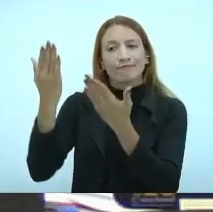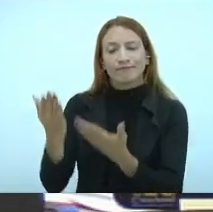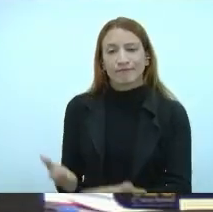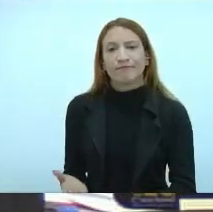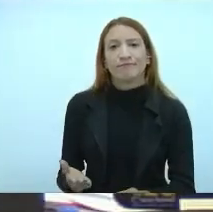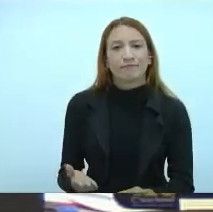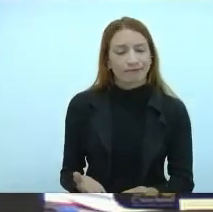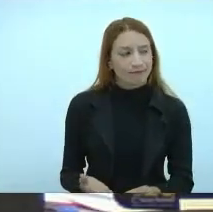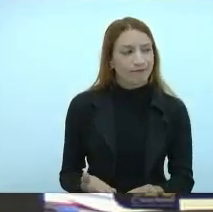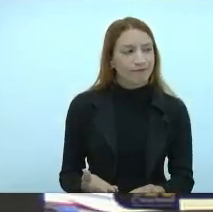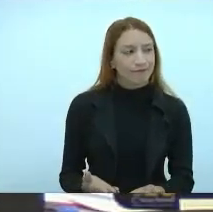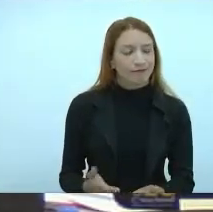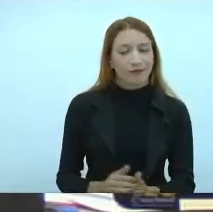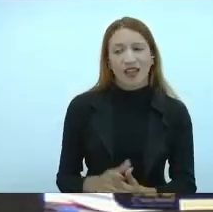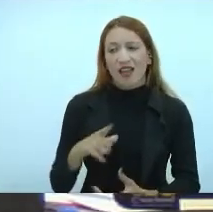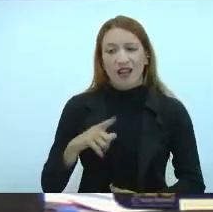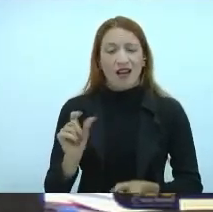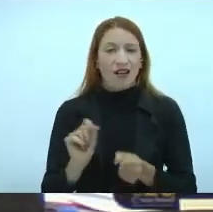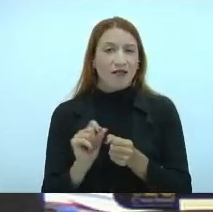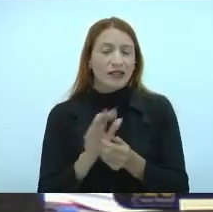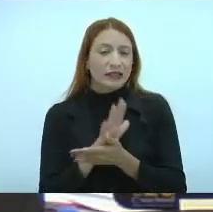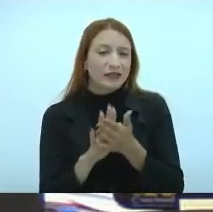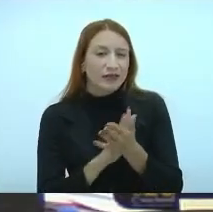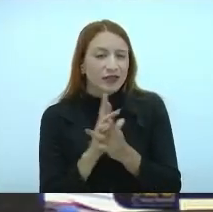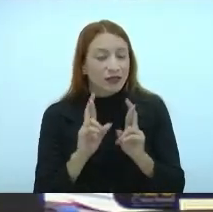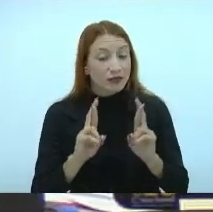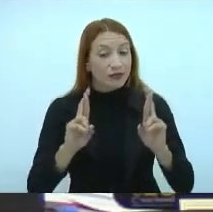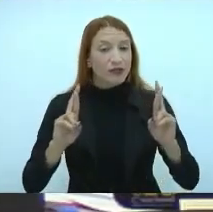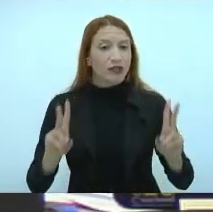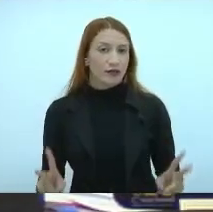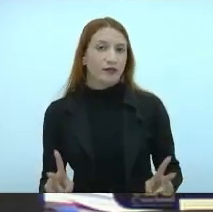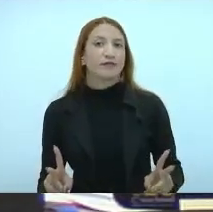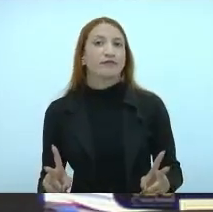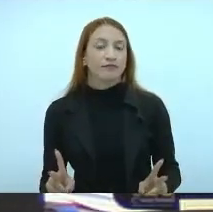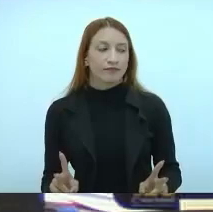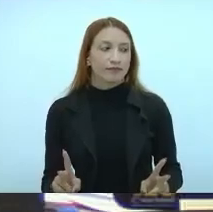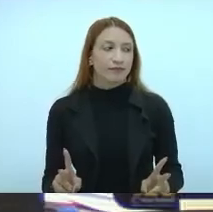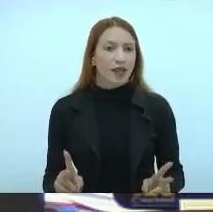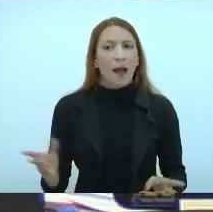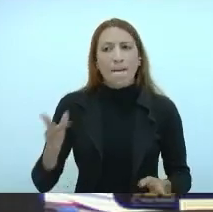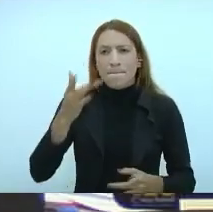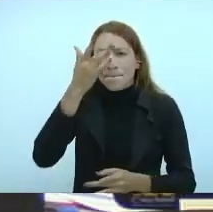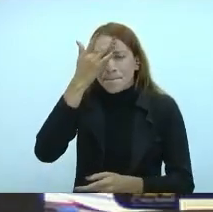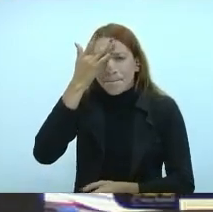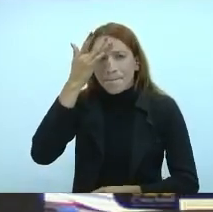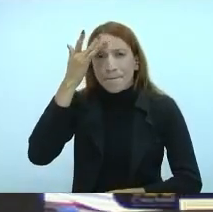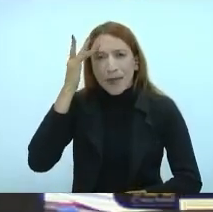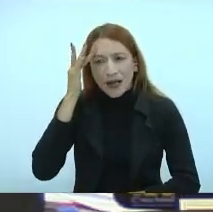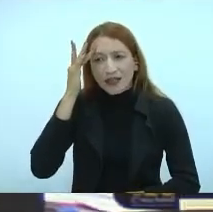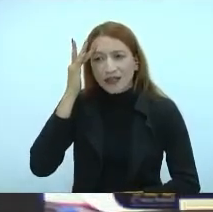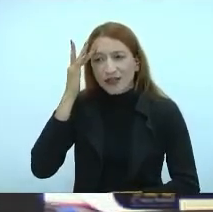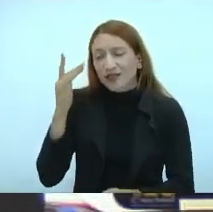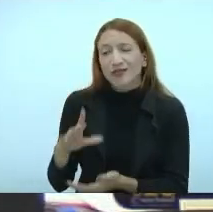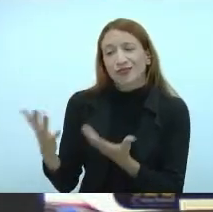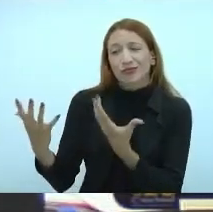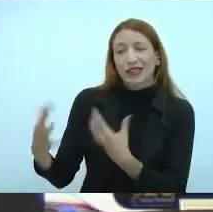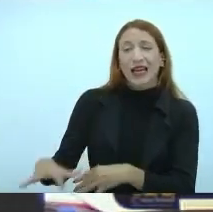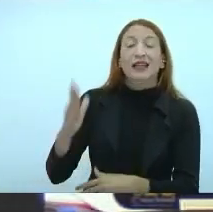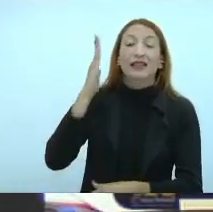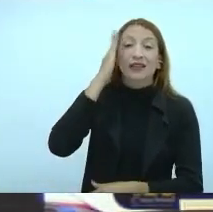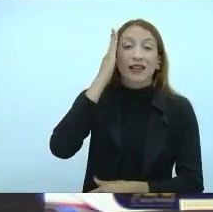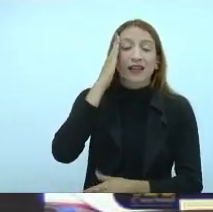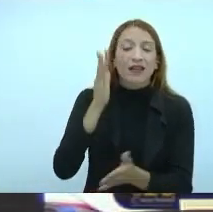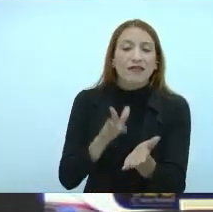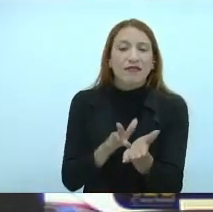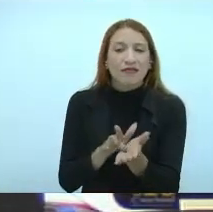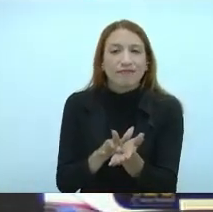infelizmente a gente não vive às vezes vai diz Nite pessoas não querem ouvir a verdade porque não querem